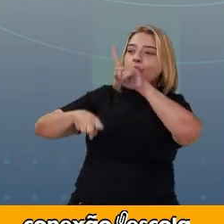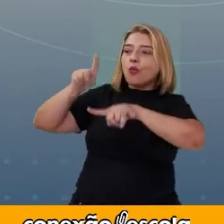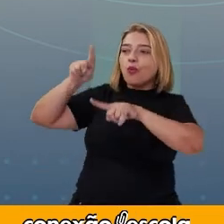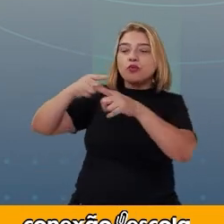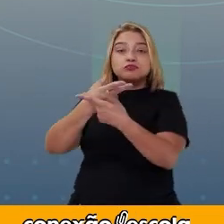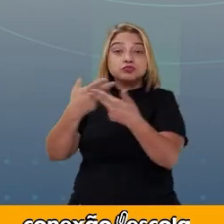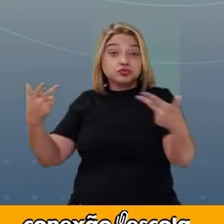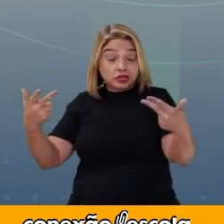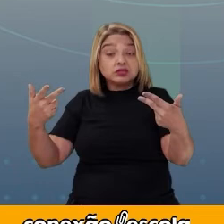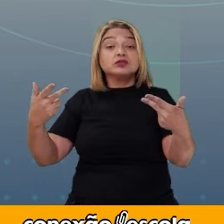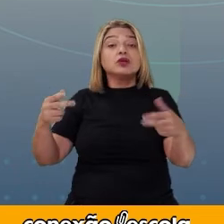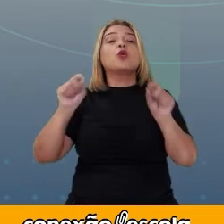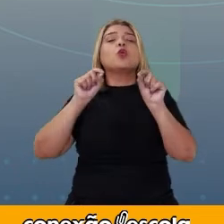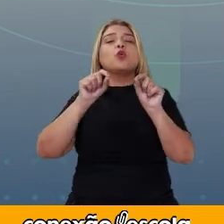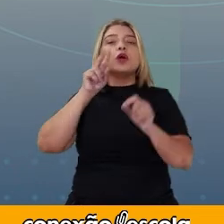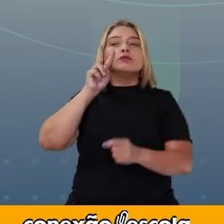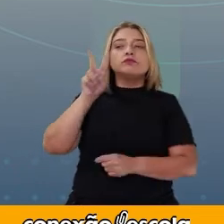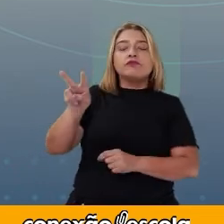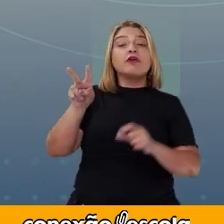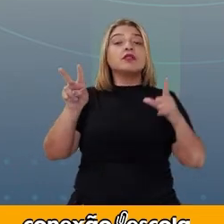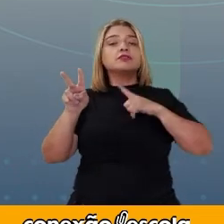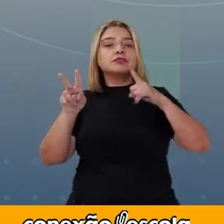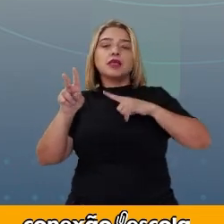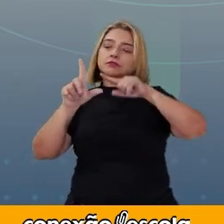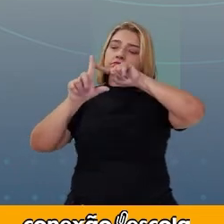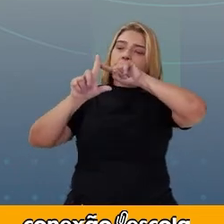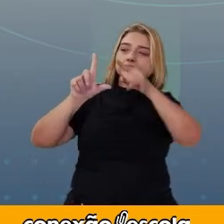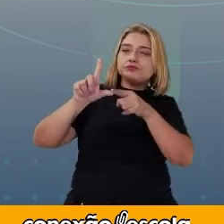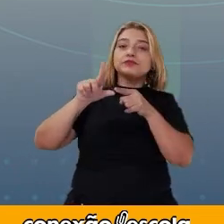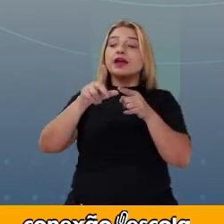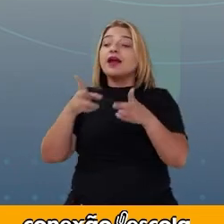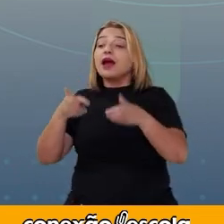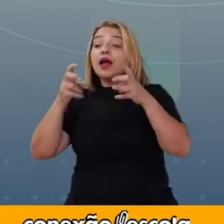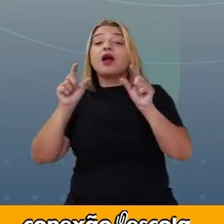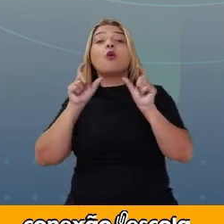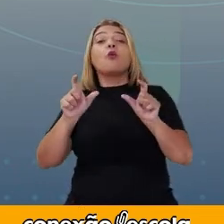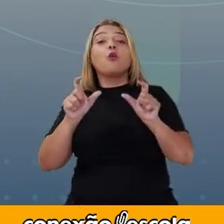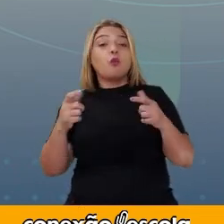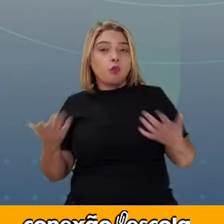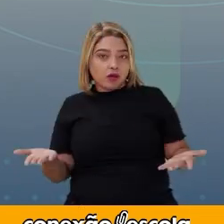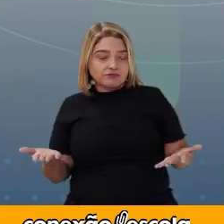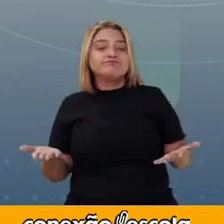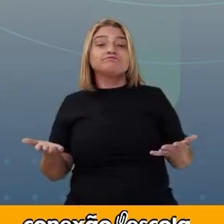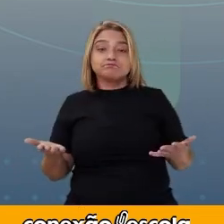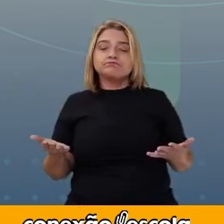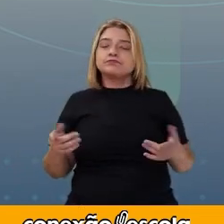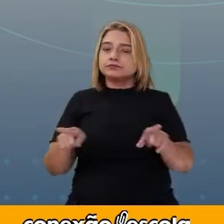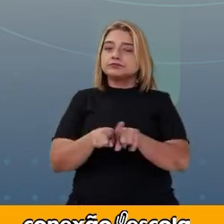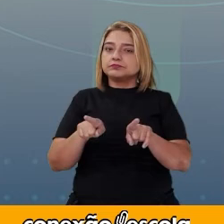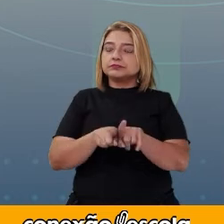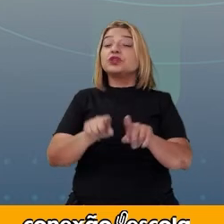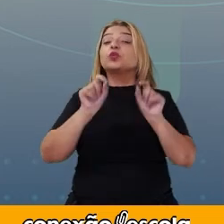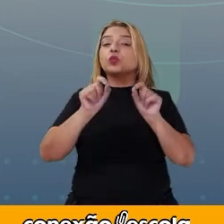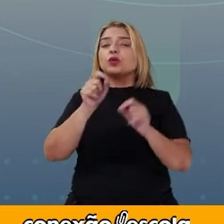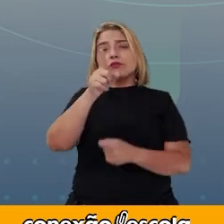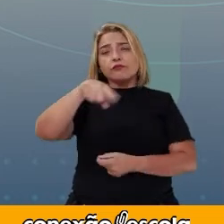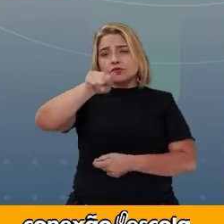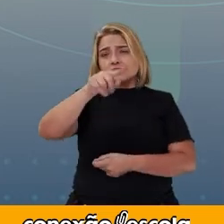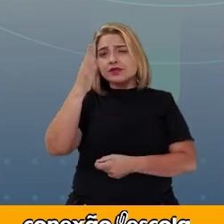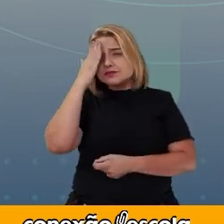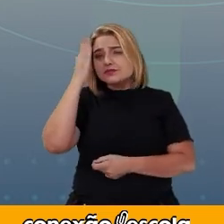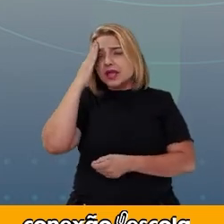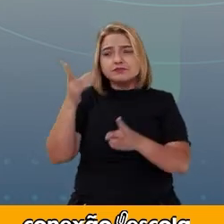objetos, quais ângulos você consegue observar? E vou mais adiante. Você